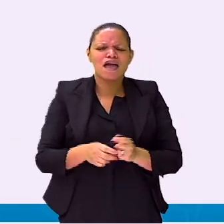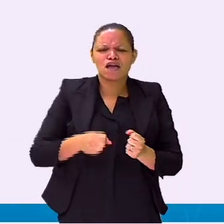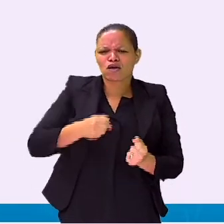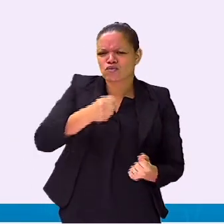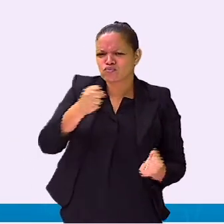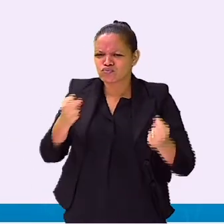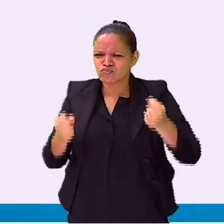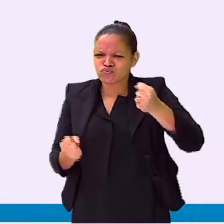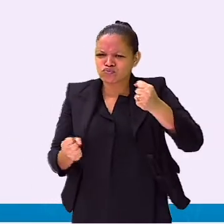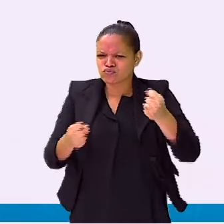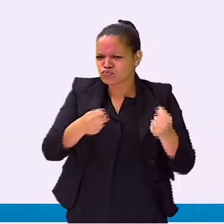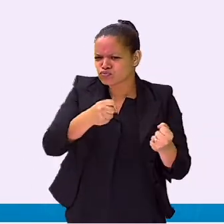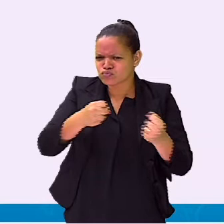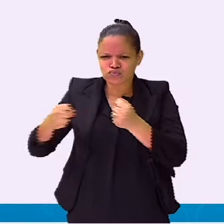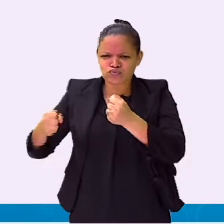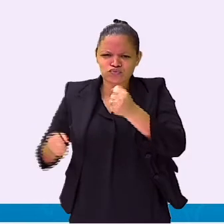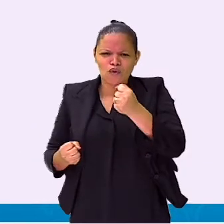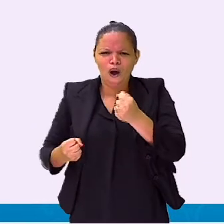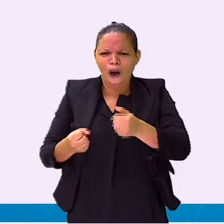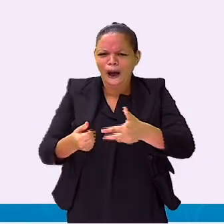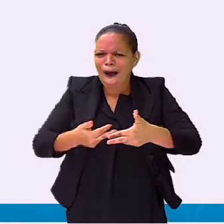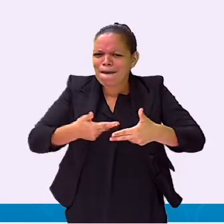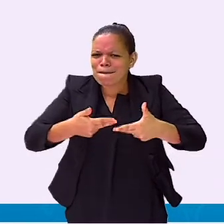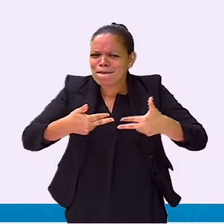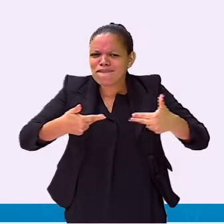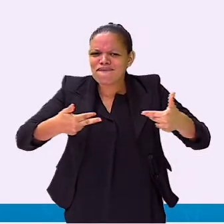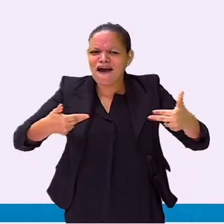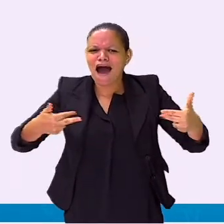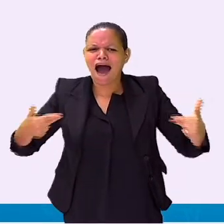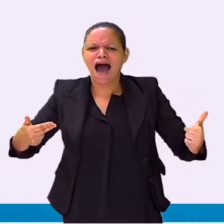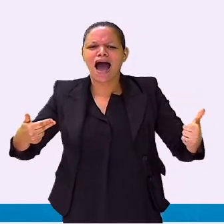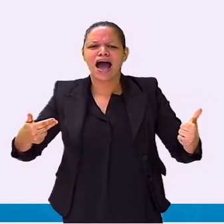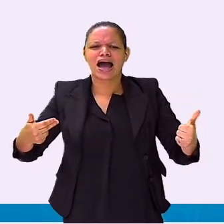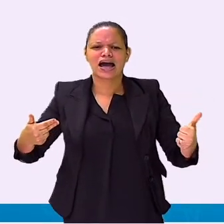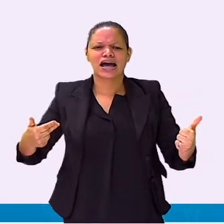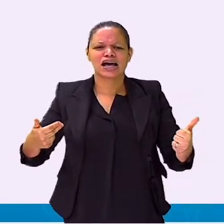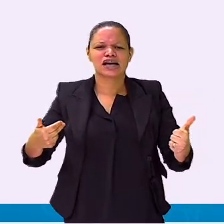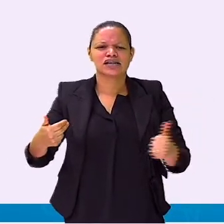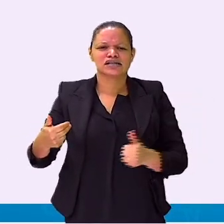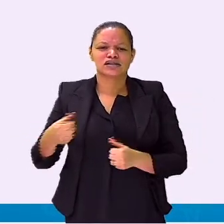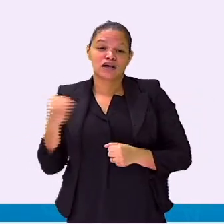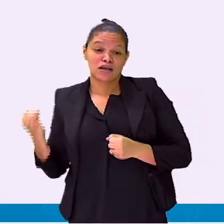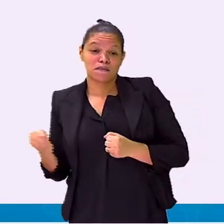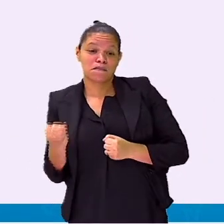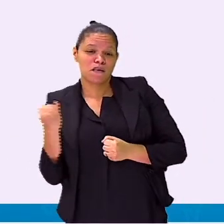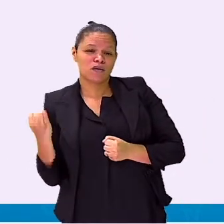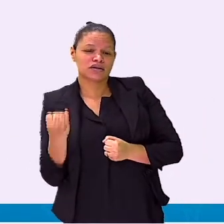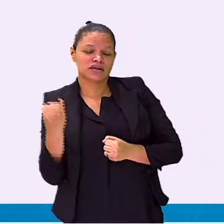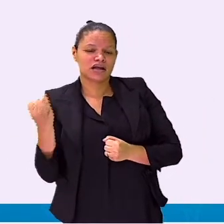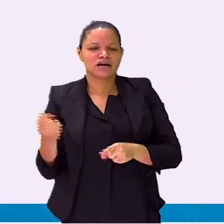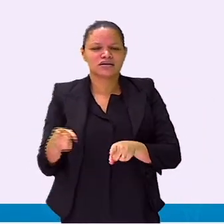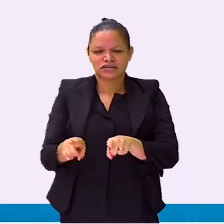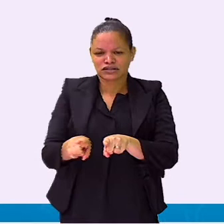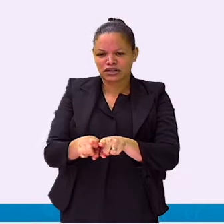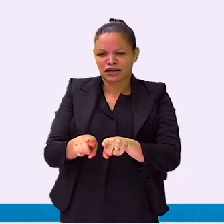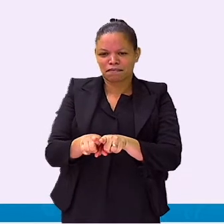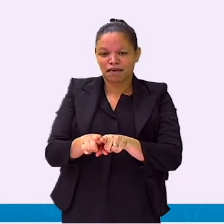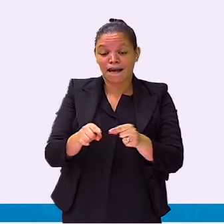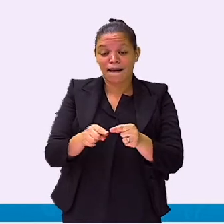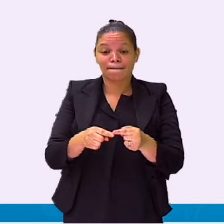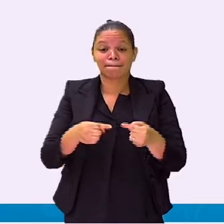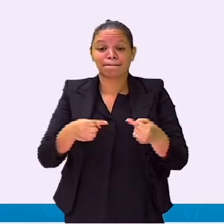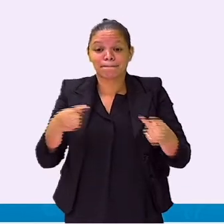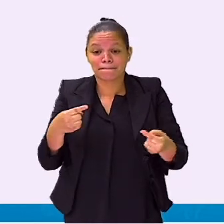o destaque fica por conta da criação, produção de carne bovina, milho,